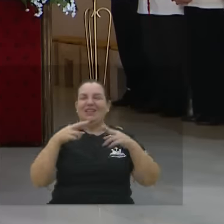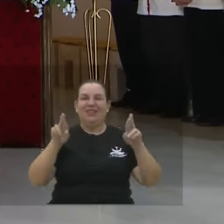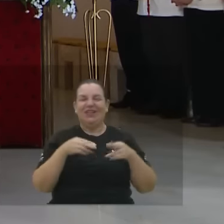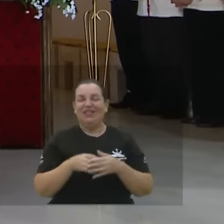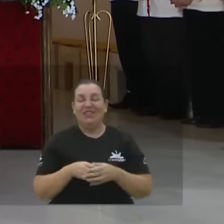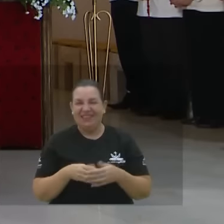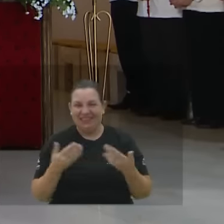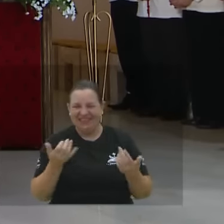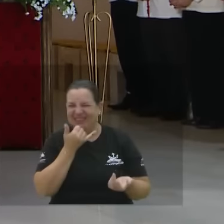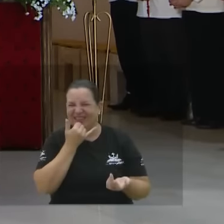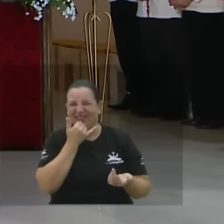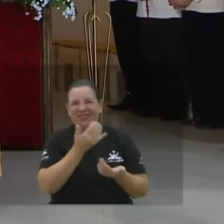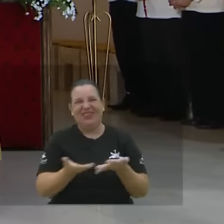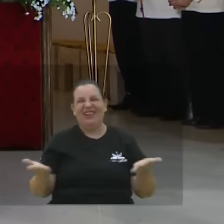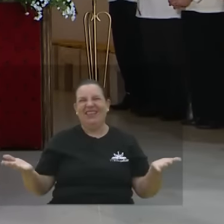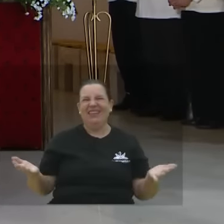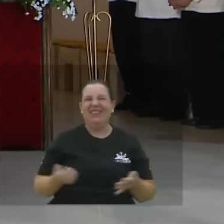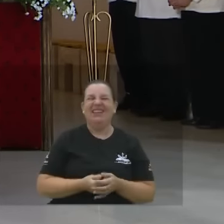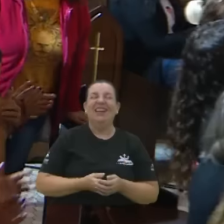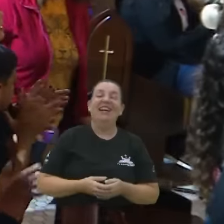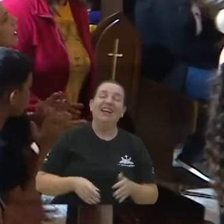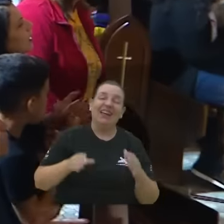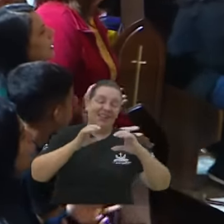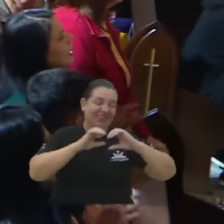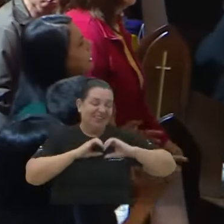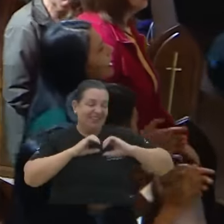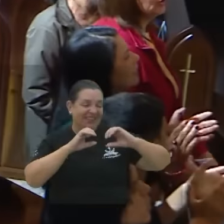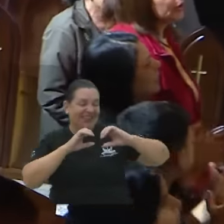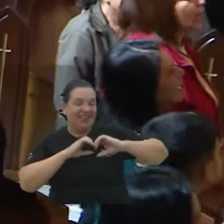Meu coração me diz, cantemos.